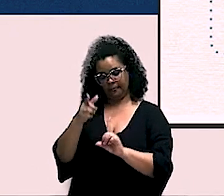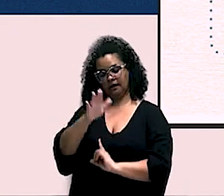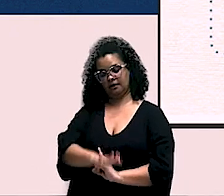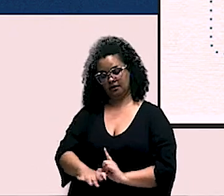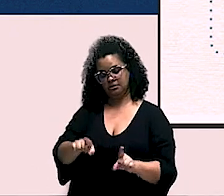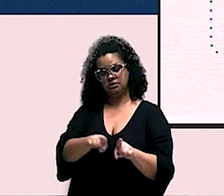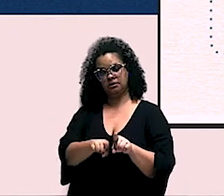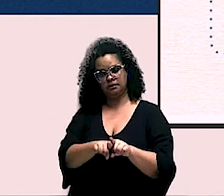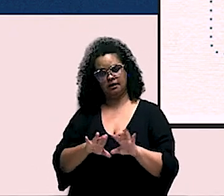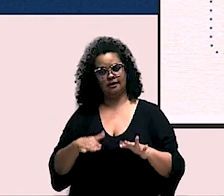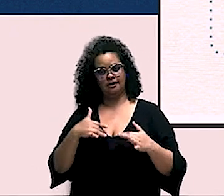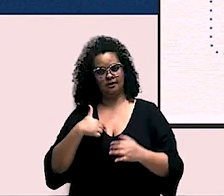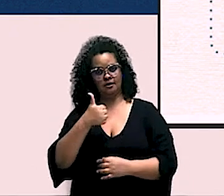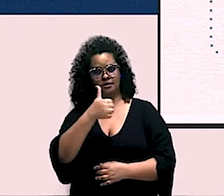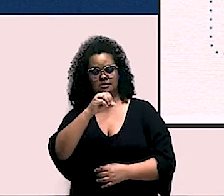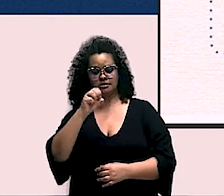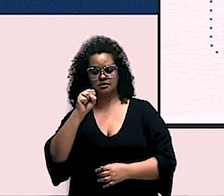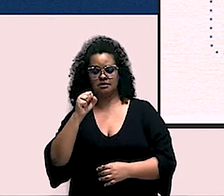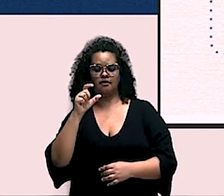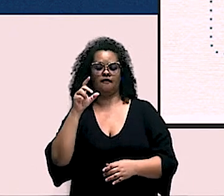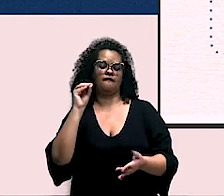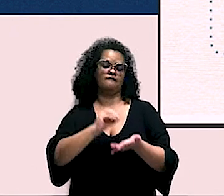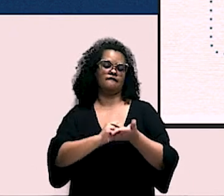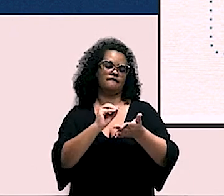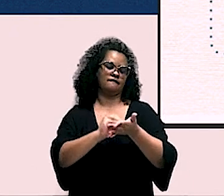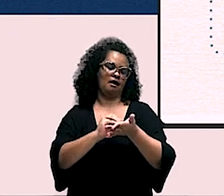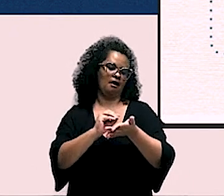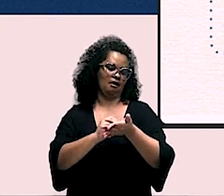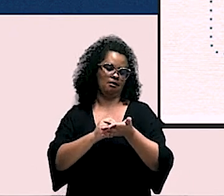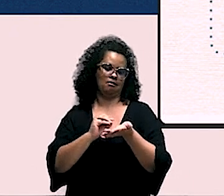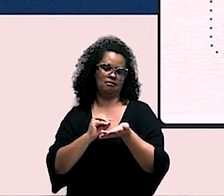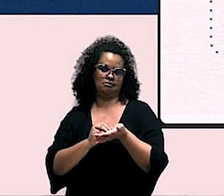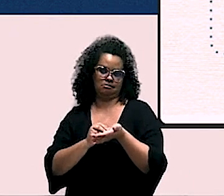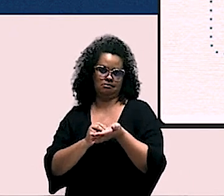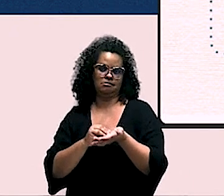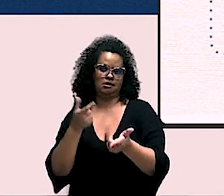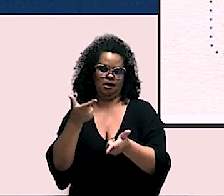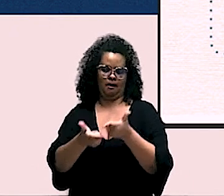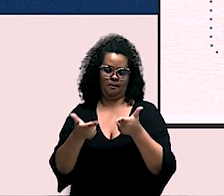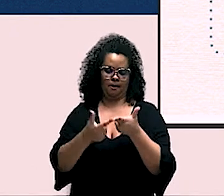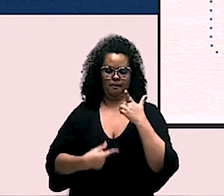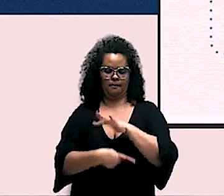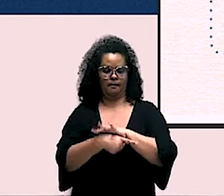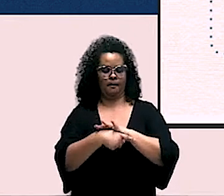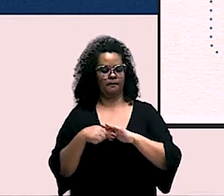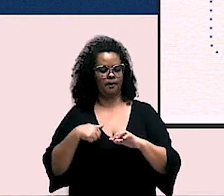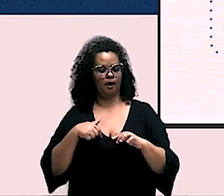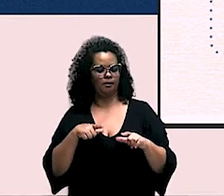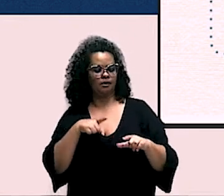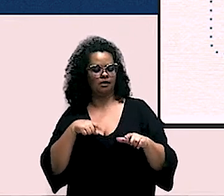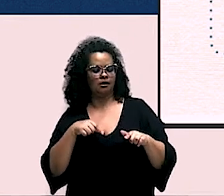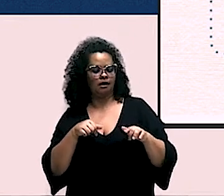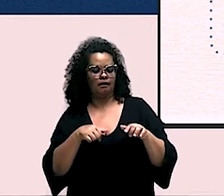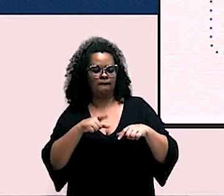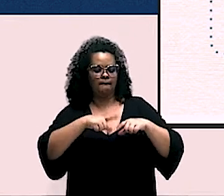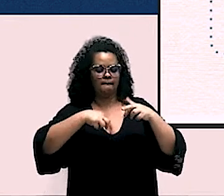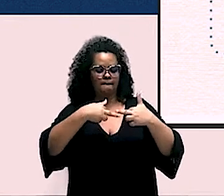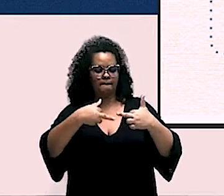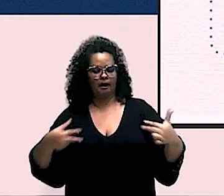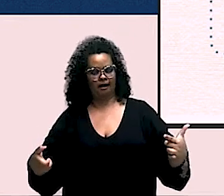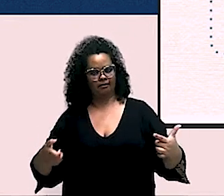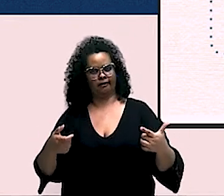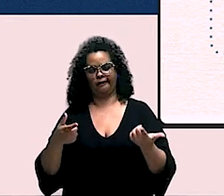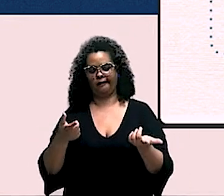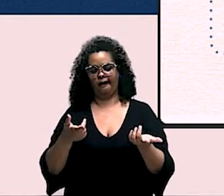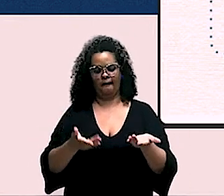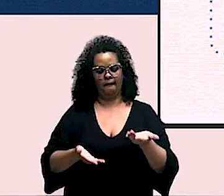unidades fiscalizadas possuem ausência de pelo menos um equipamento ou instrumental médico relacionado ao atendimento materno-infantil, né, como